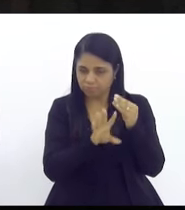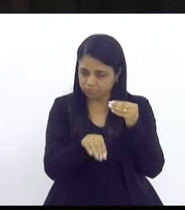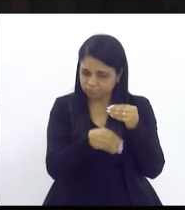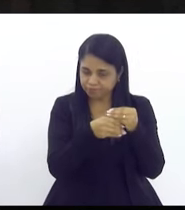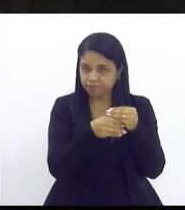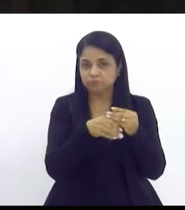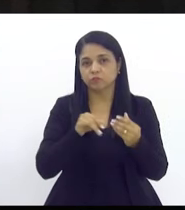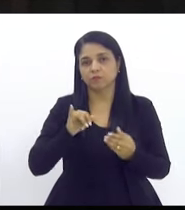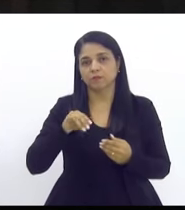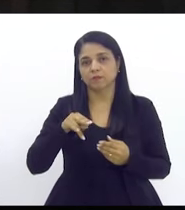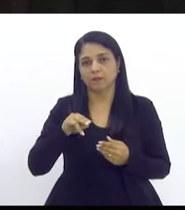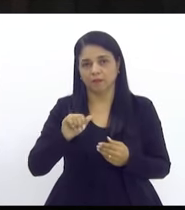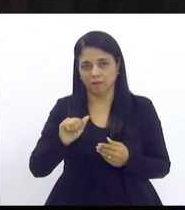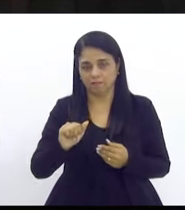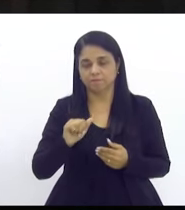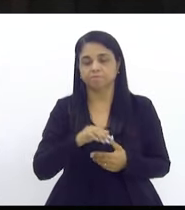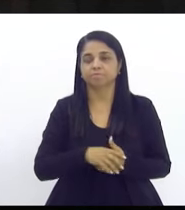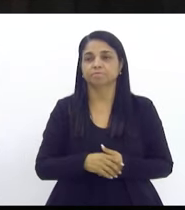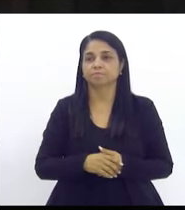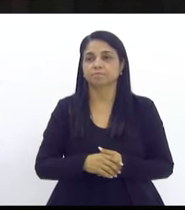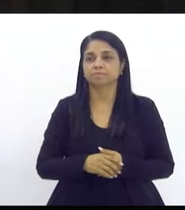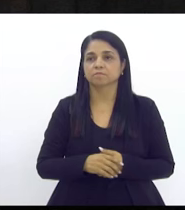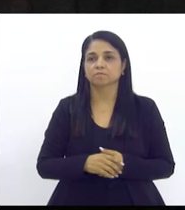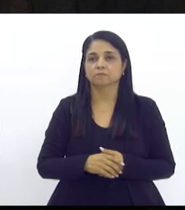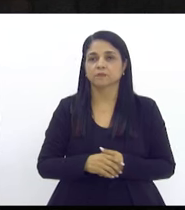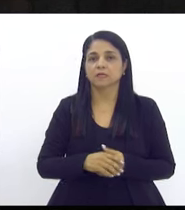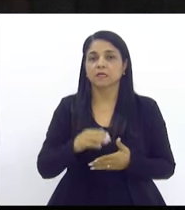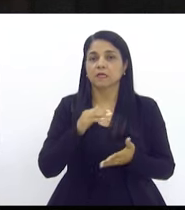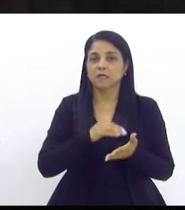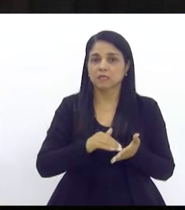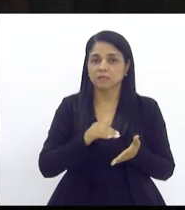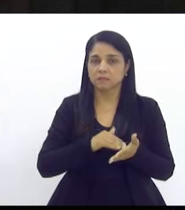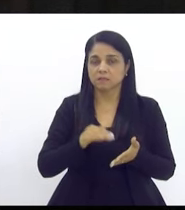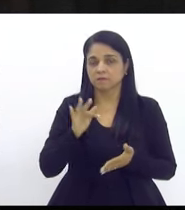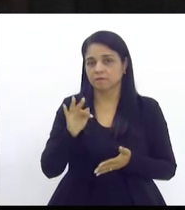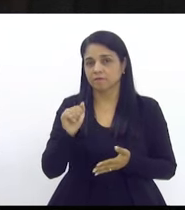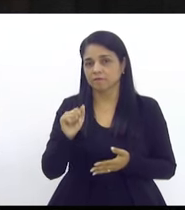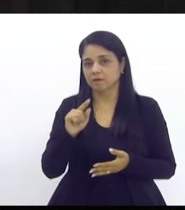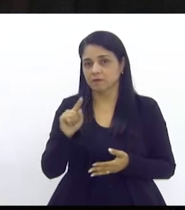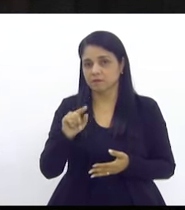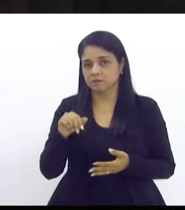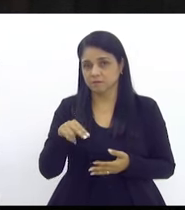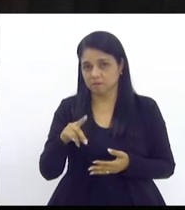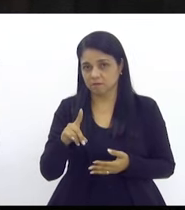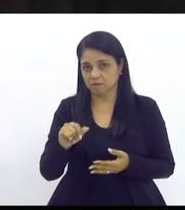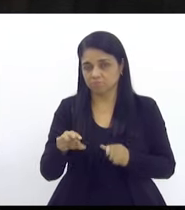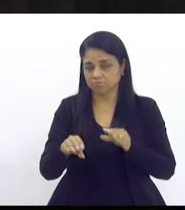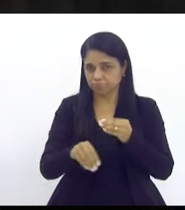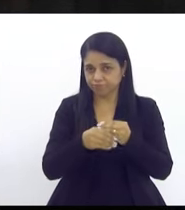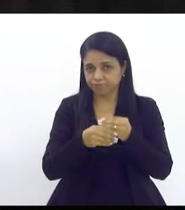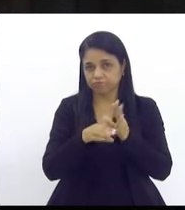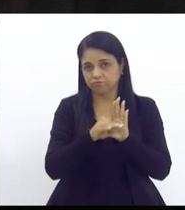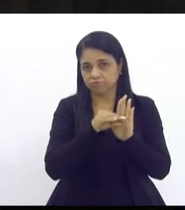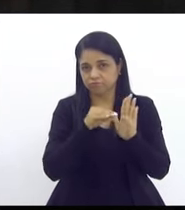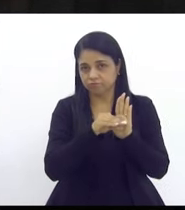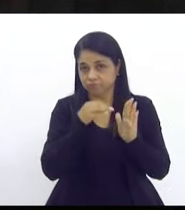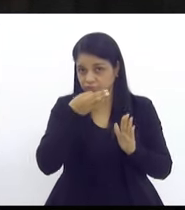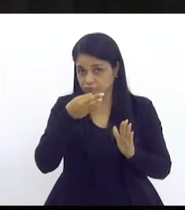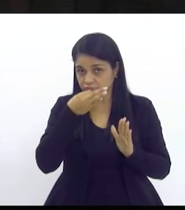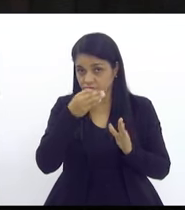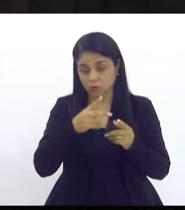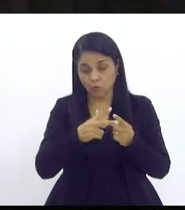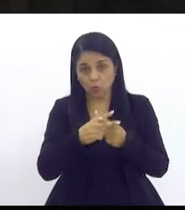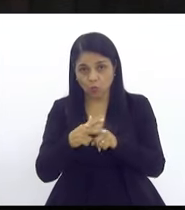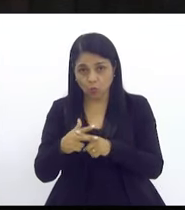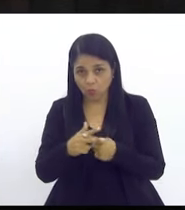do INEA e da própria Secretaria de Fazenda e fizemos as